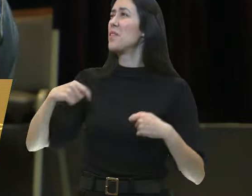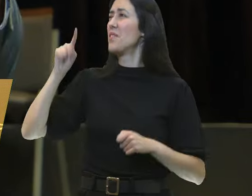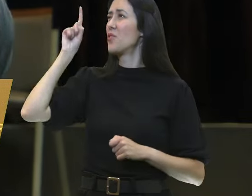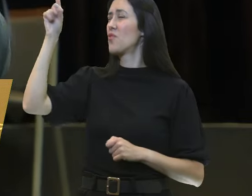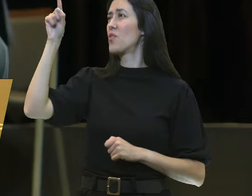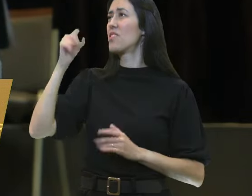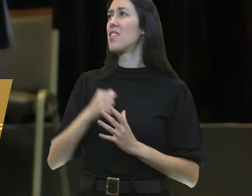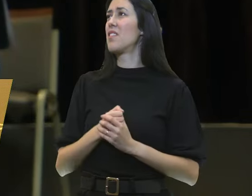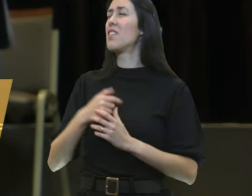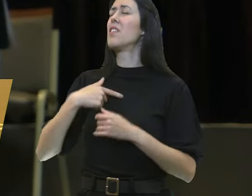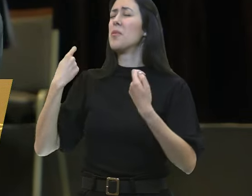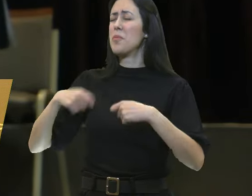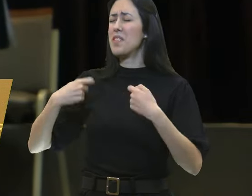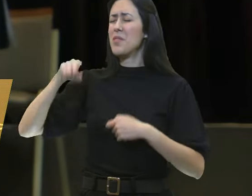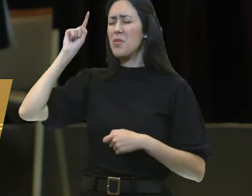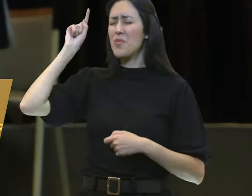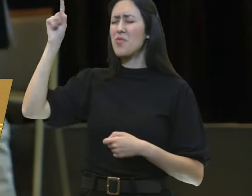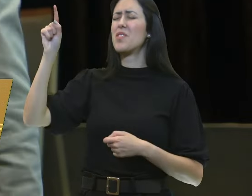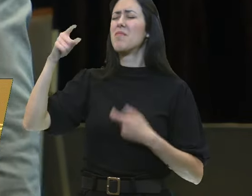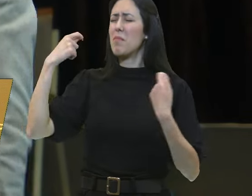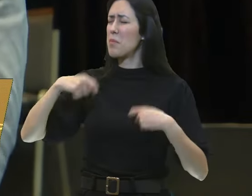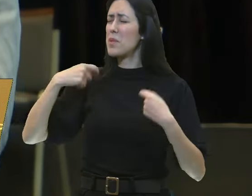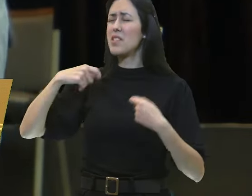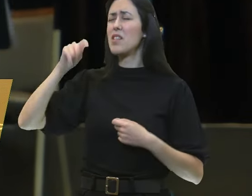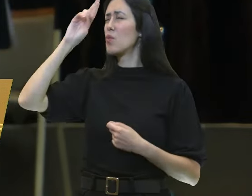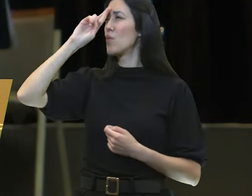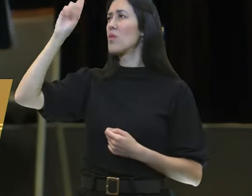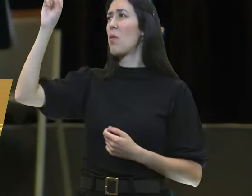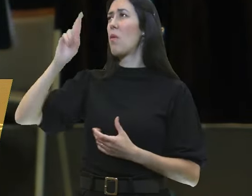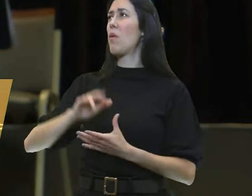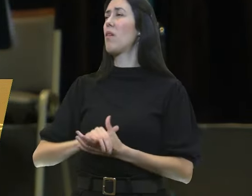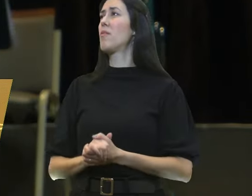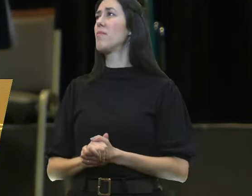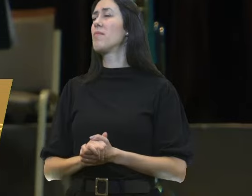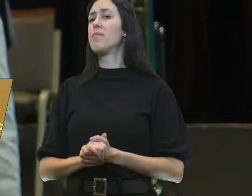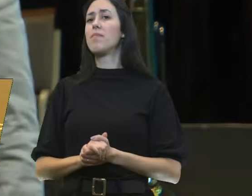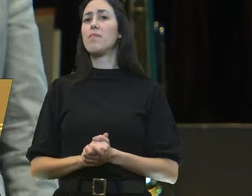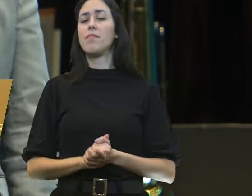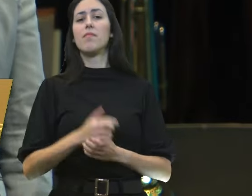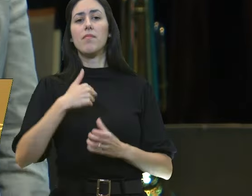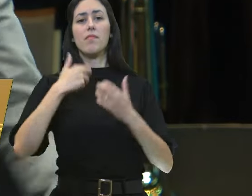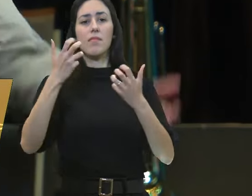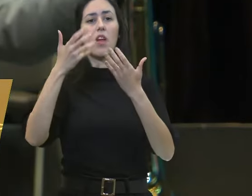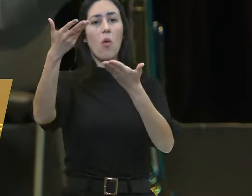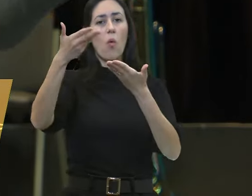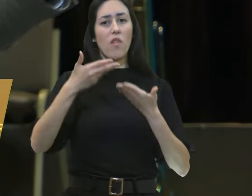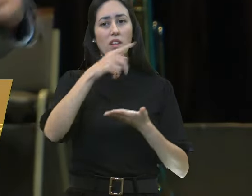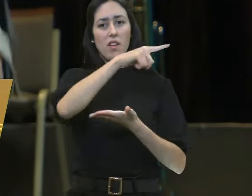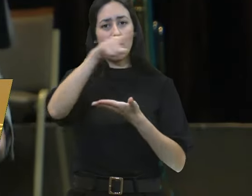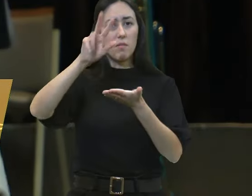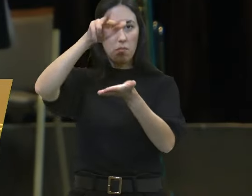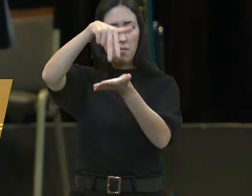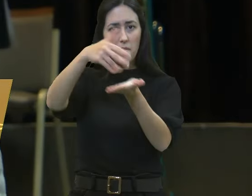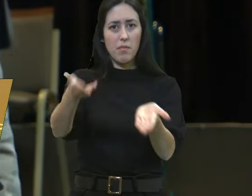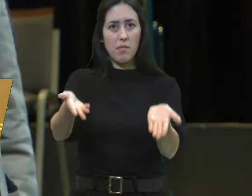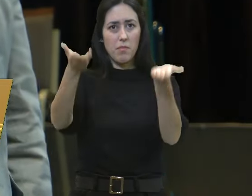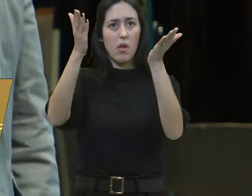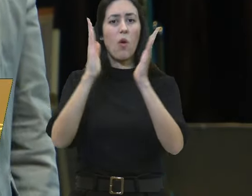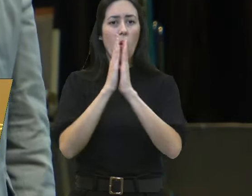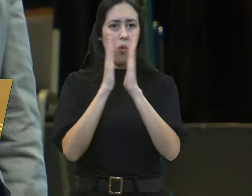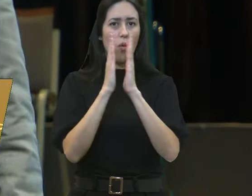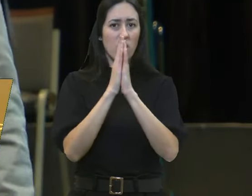Eu preciso de você. Eu preciso do Senhor. Eu queria convidar você a ficar de pé no seu lugar para a gente fazer essa